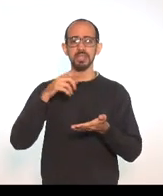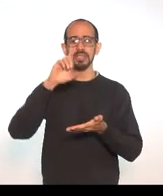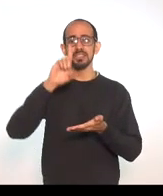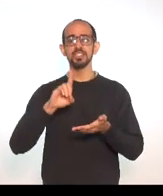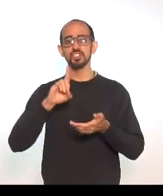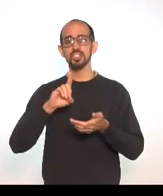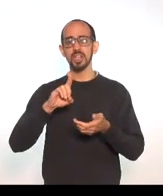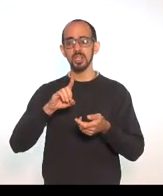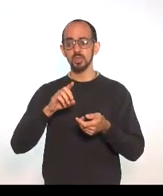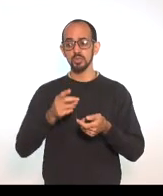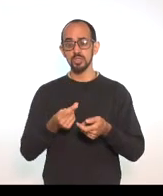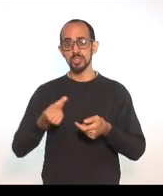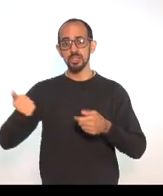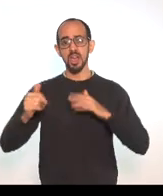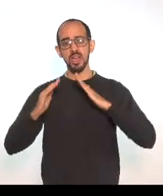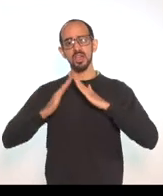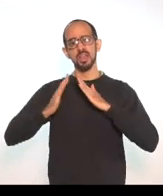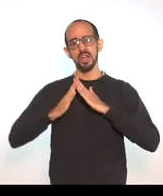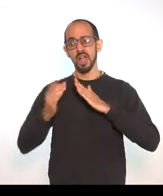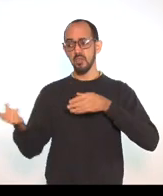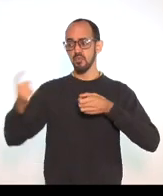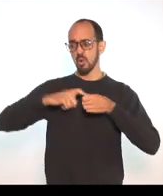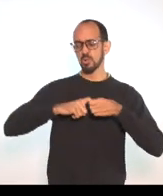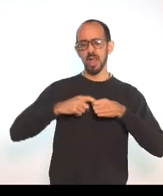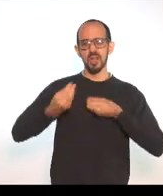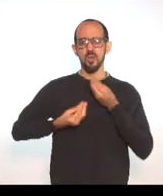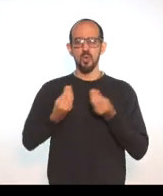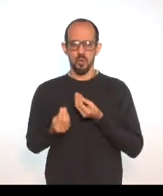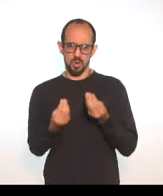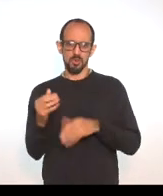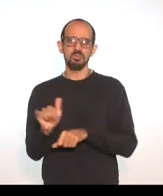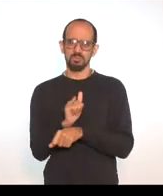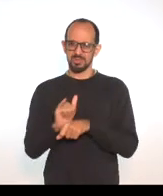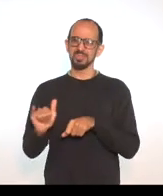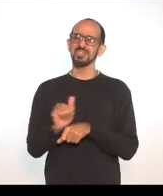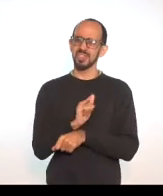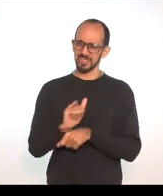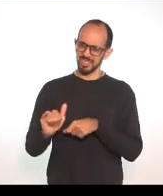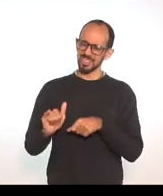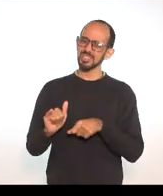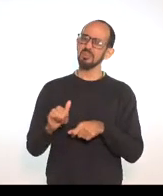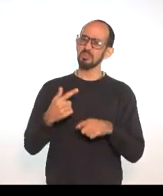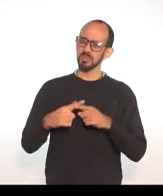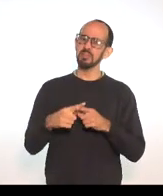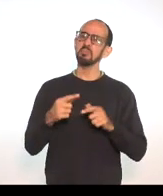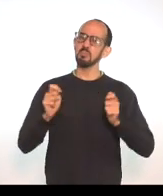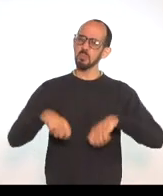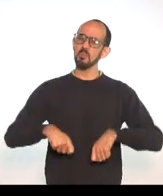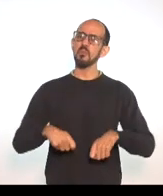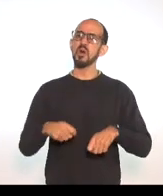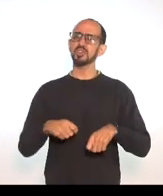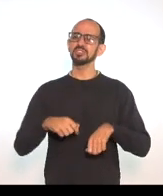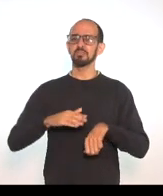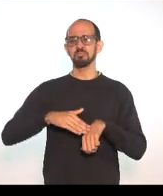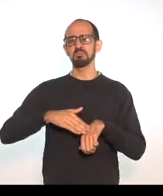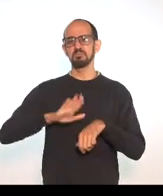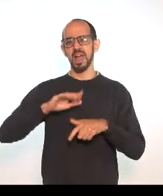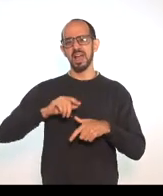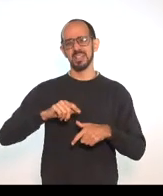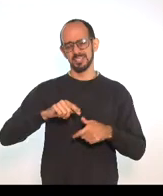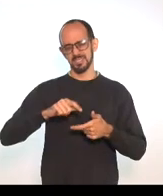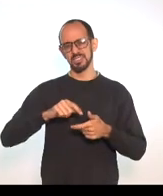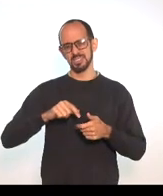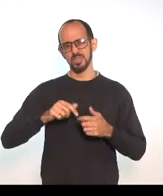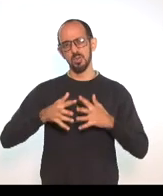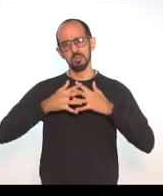de tomar algumas medidas preventivas para enfrentamento dessa segunda de uma possível terceira onda então é o que